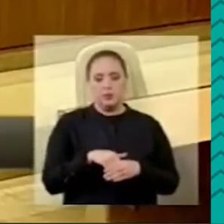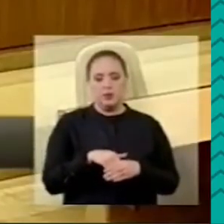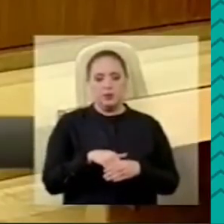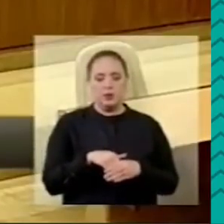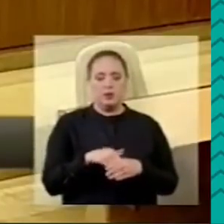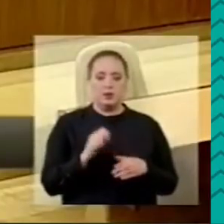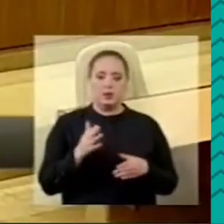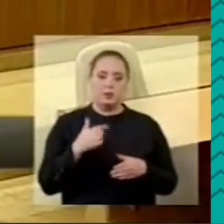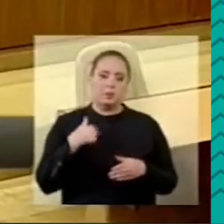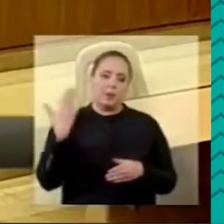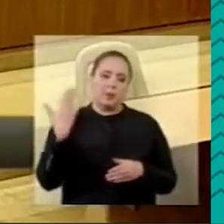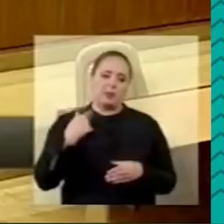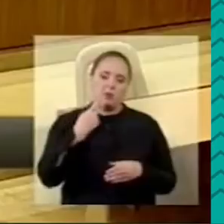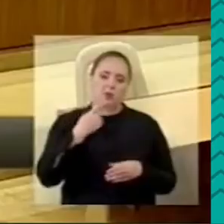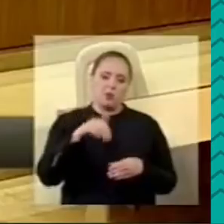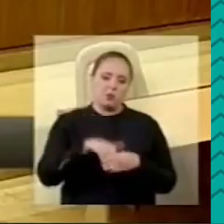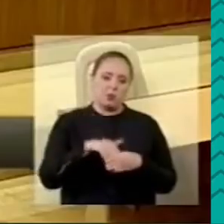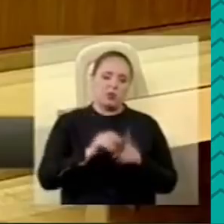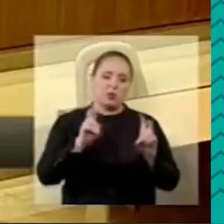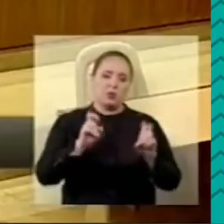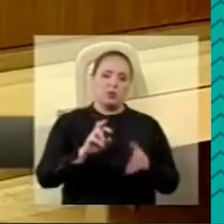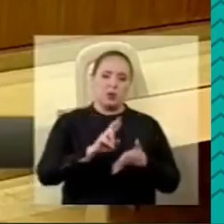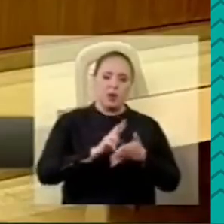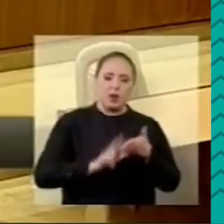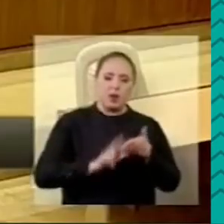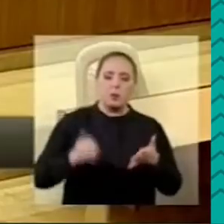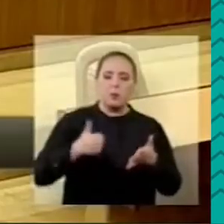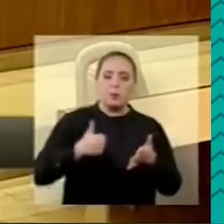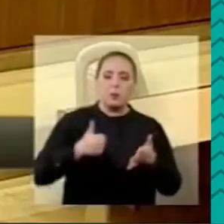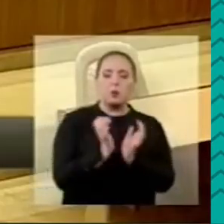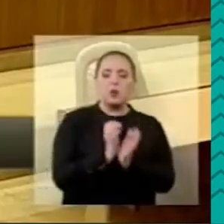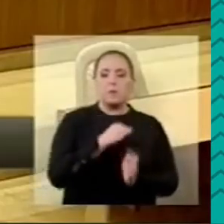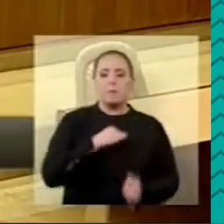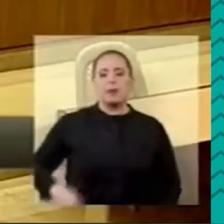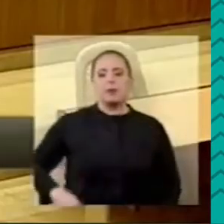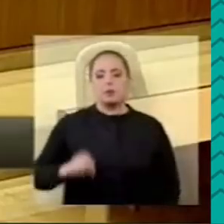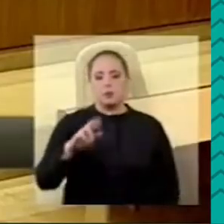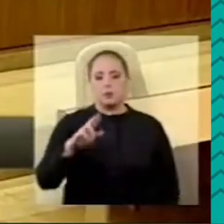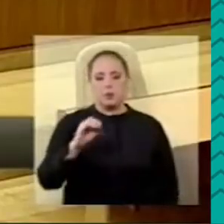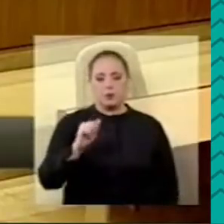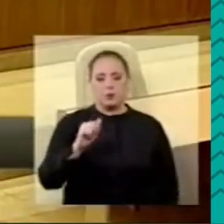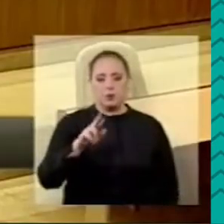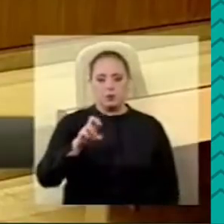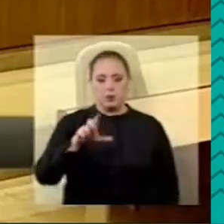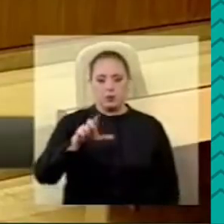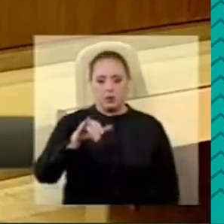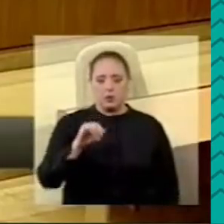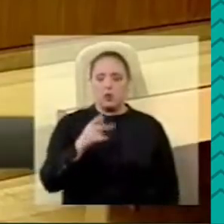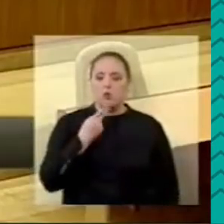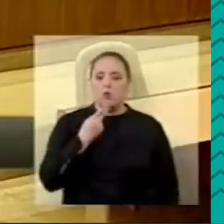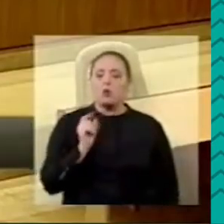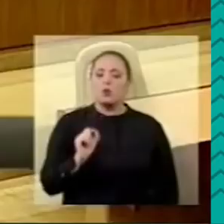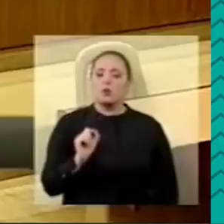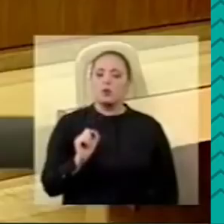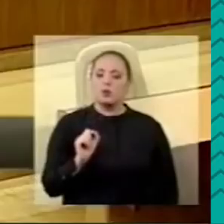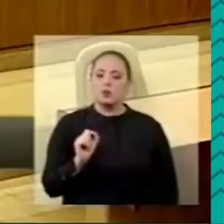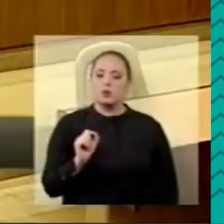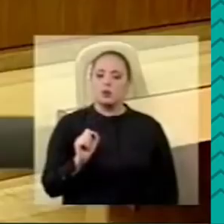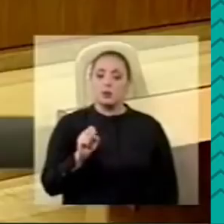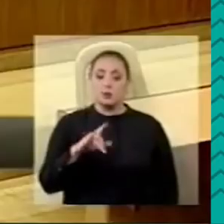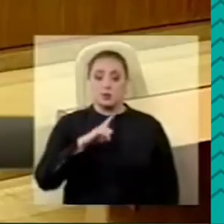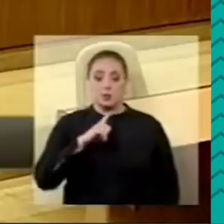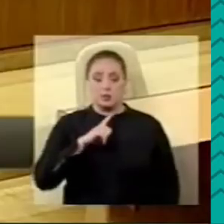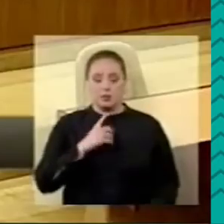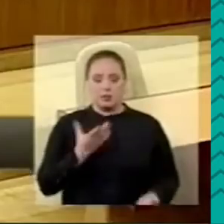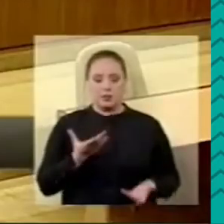um voto que proferi num caso de relatoria na primeira turma do ministro Marco Aurélio, que, tendo matriz